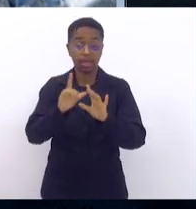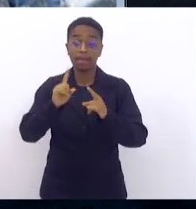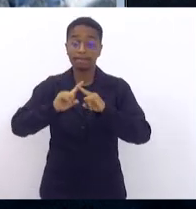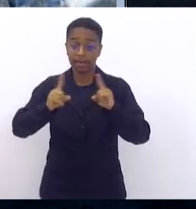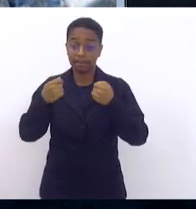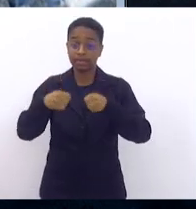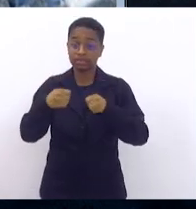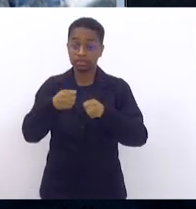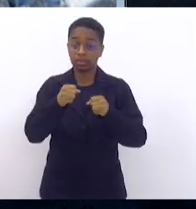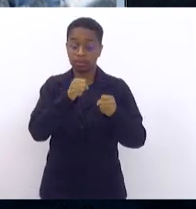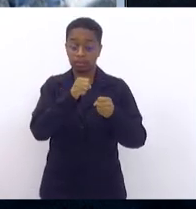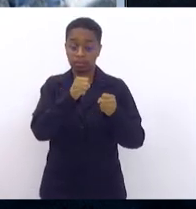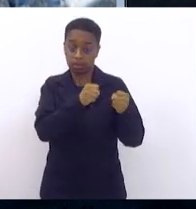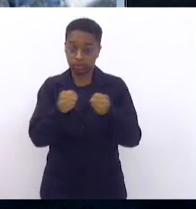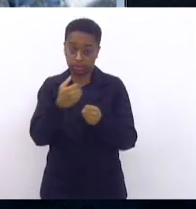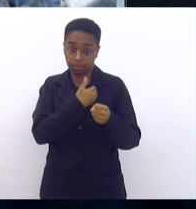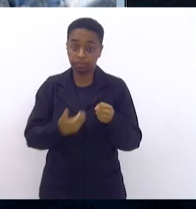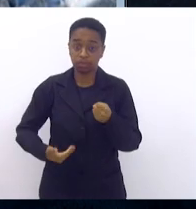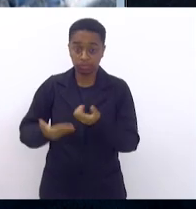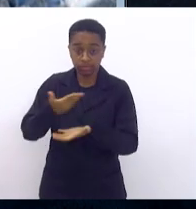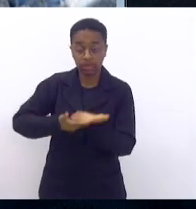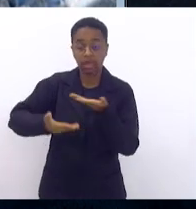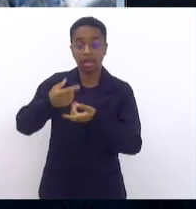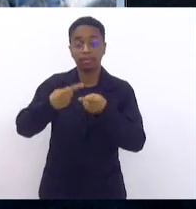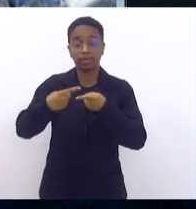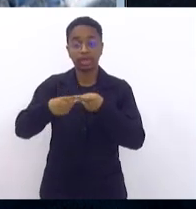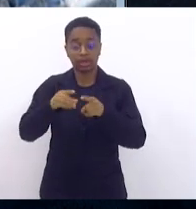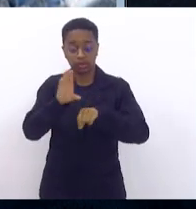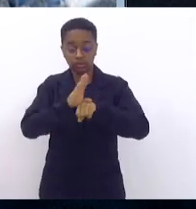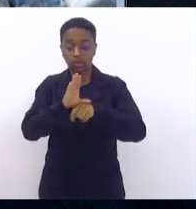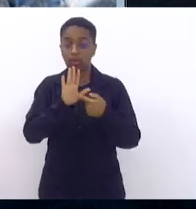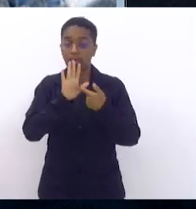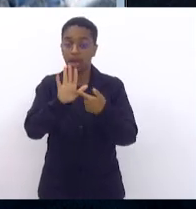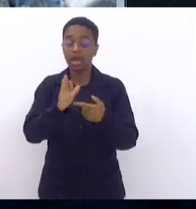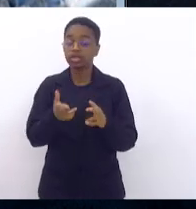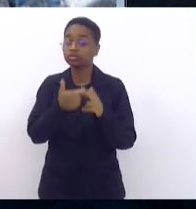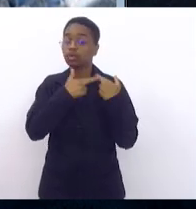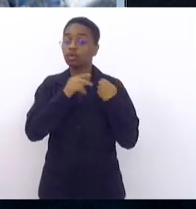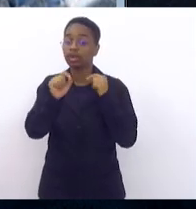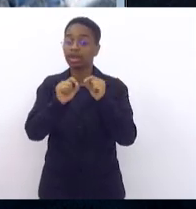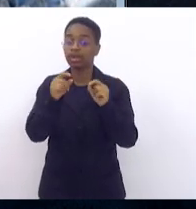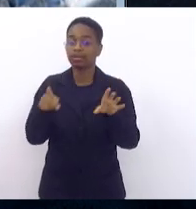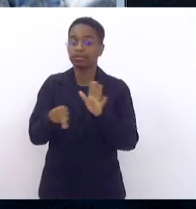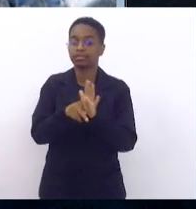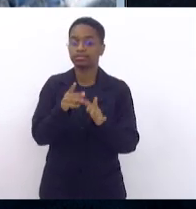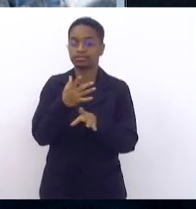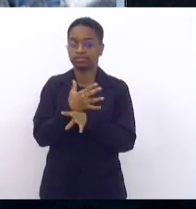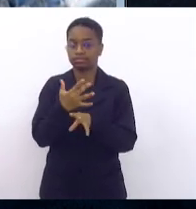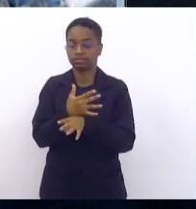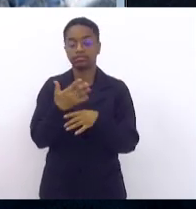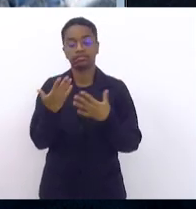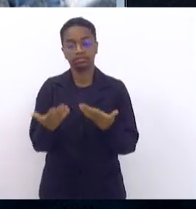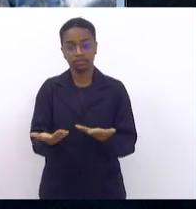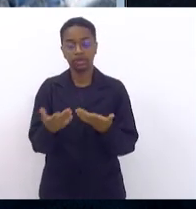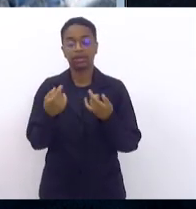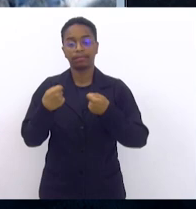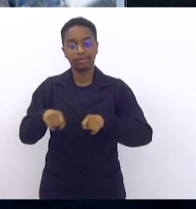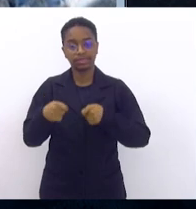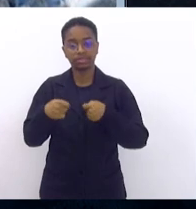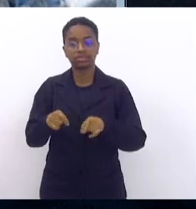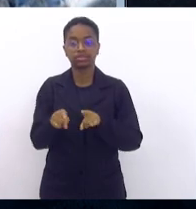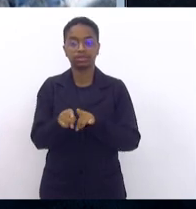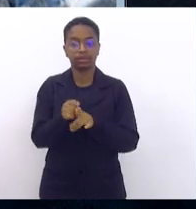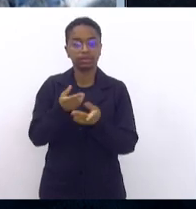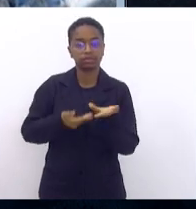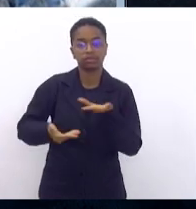se envolva constitucionalmente a responsabilidade por resíduos é do município e isso tem que envolver